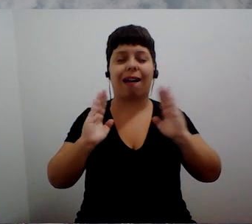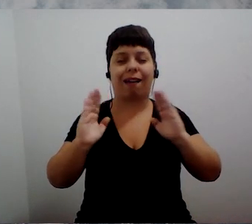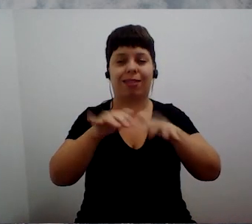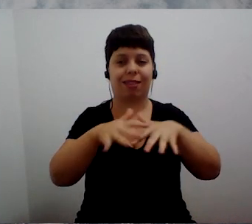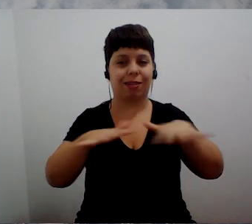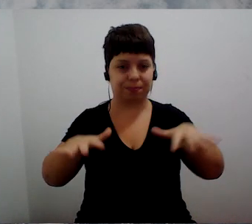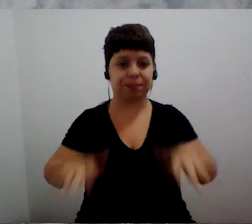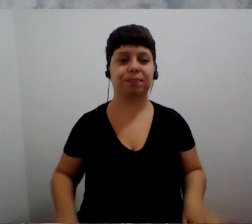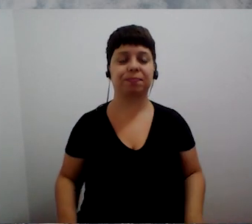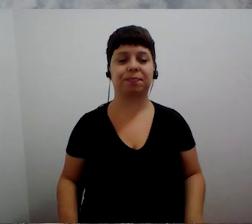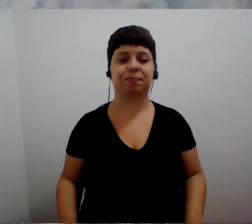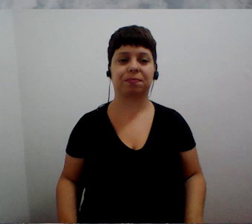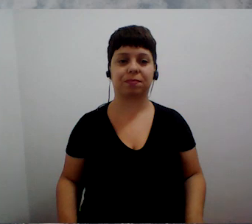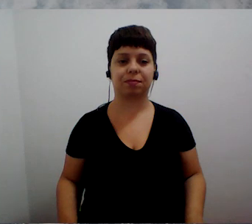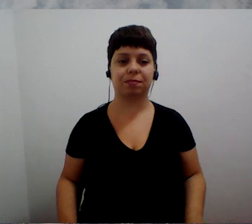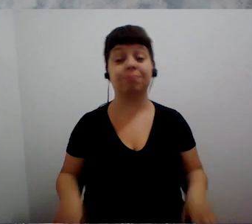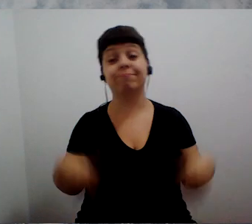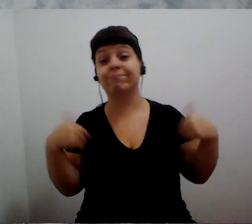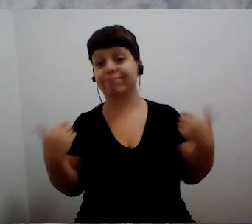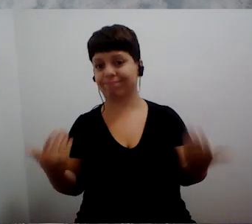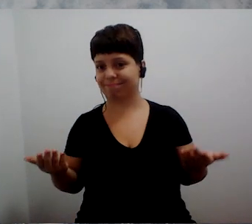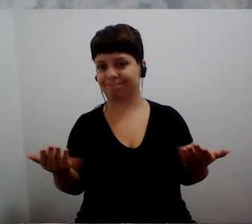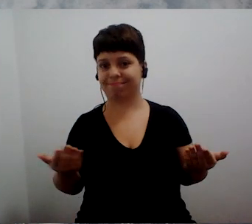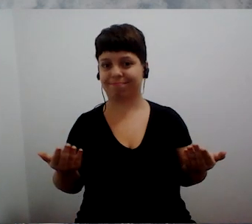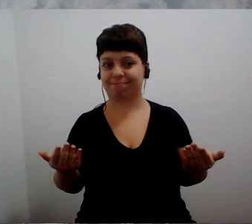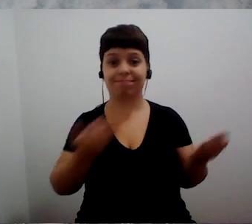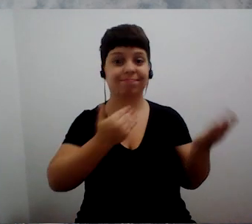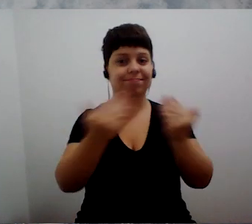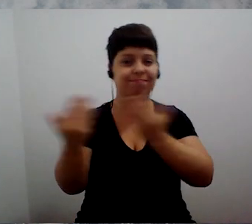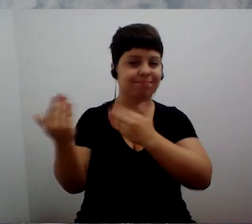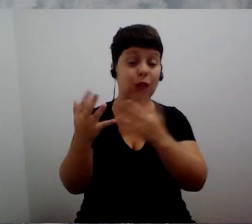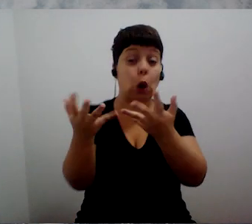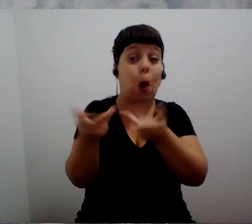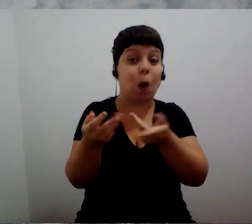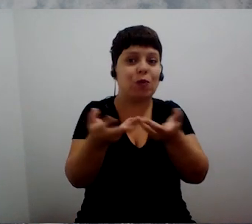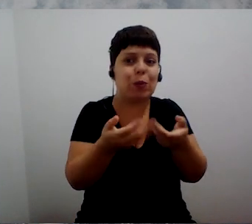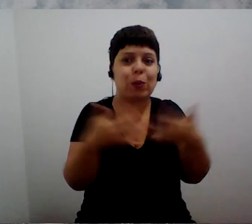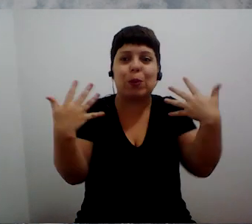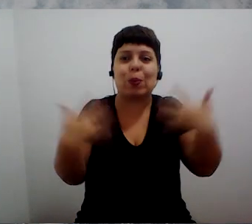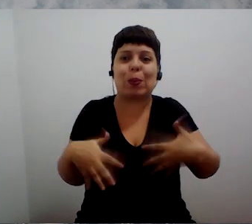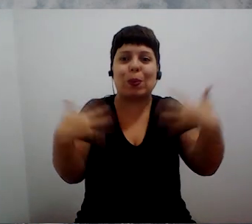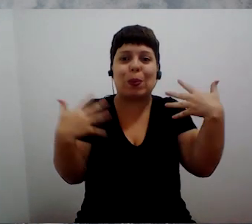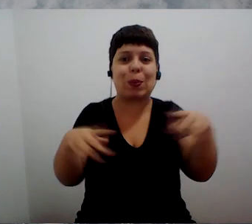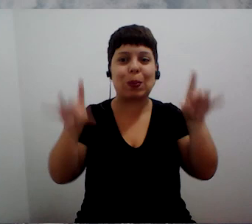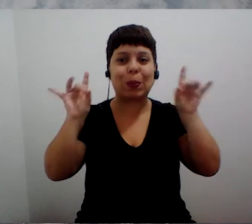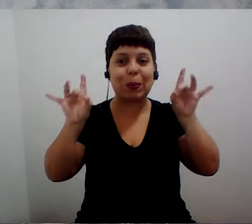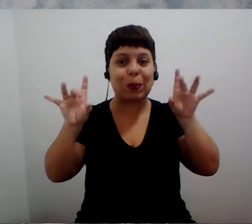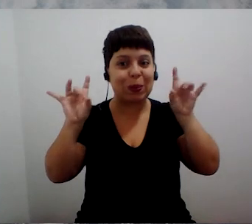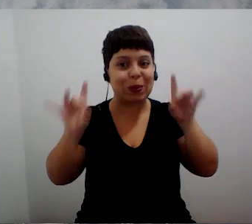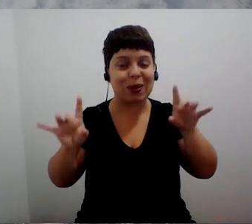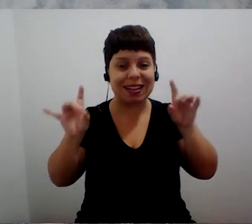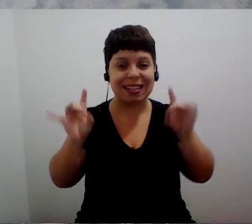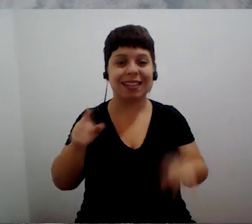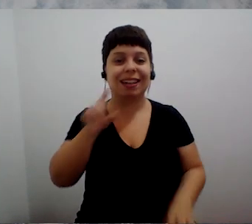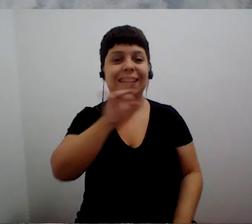oceano. Bom, para a gente poder fazer esse debate, a gente tem aqui convidados muito especiais que vão trazer